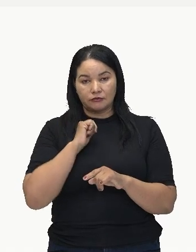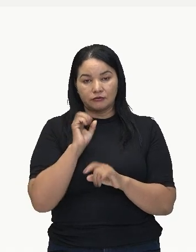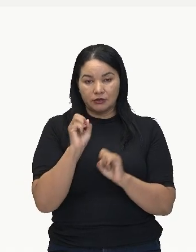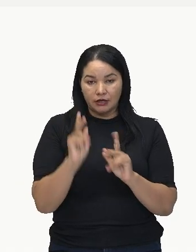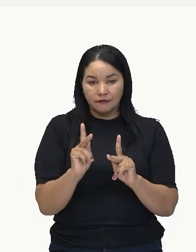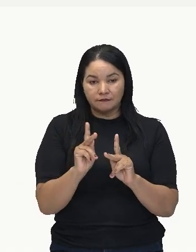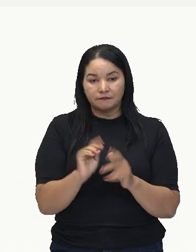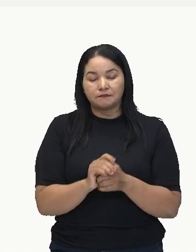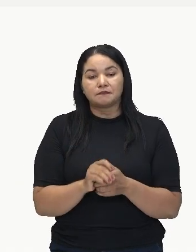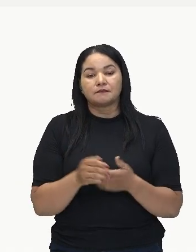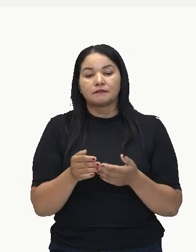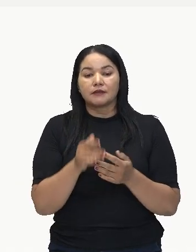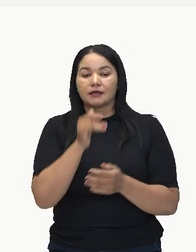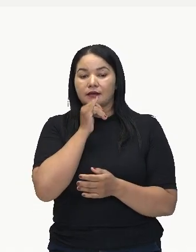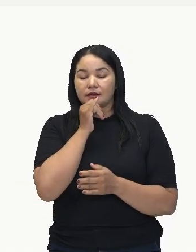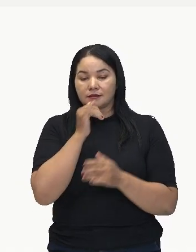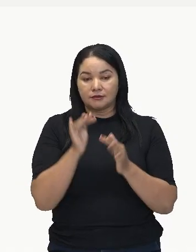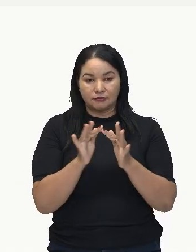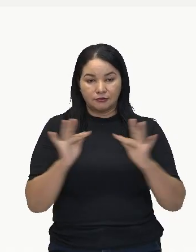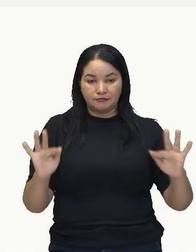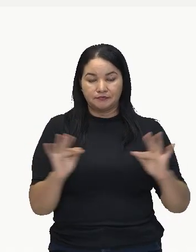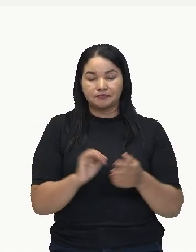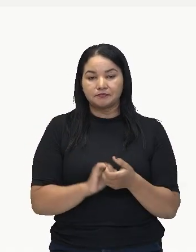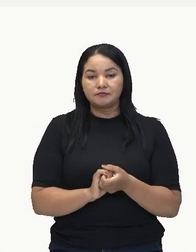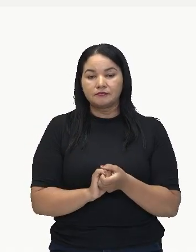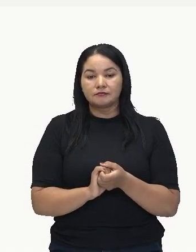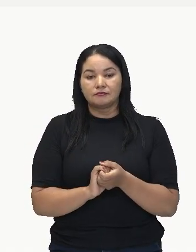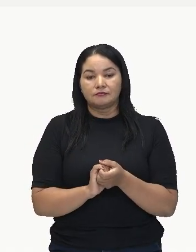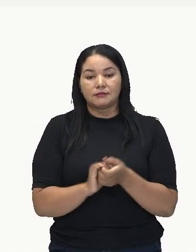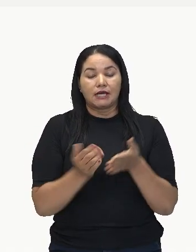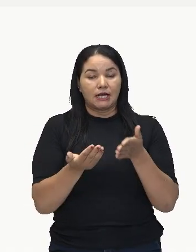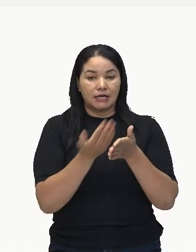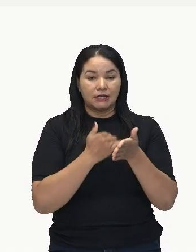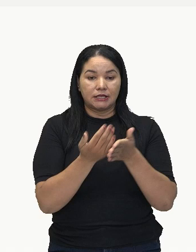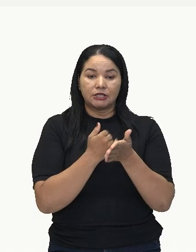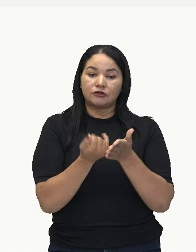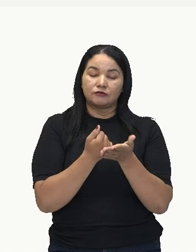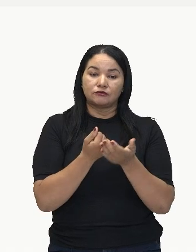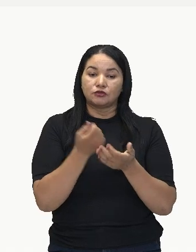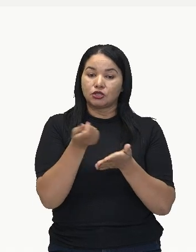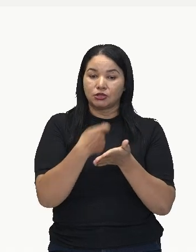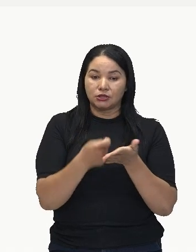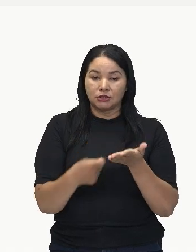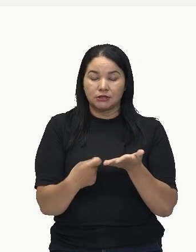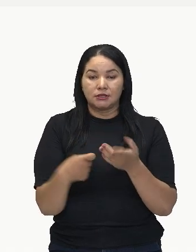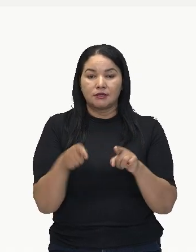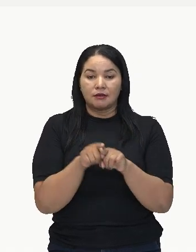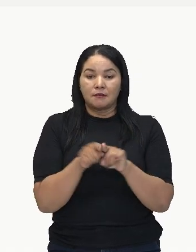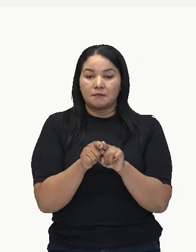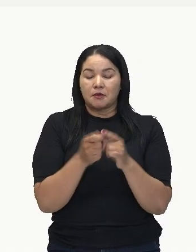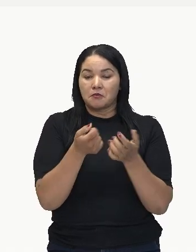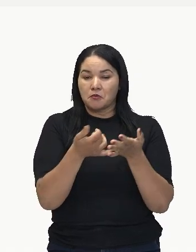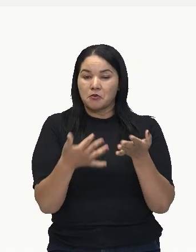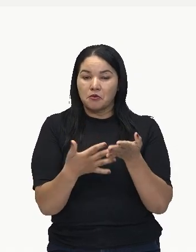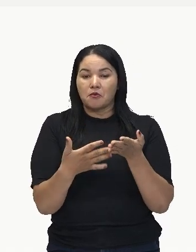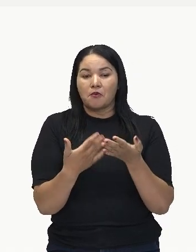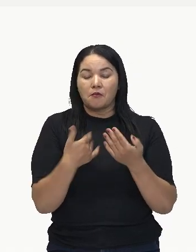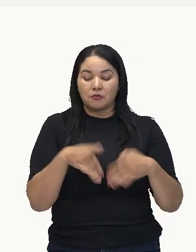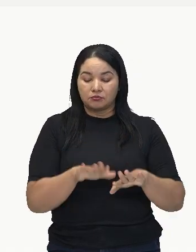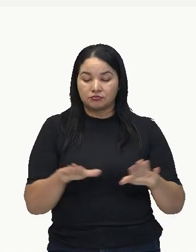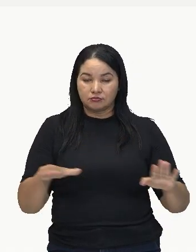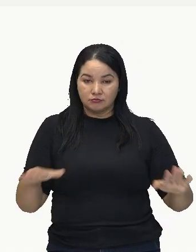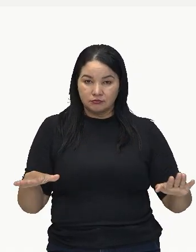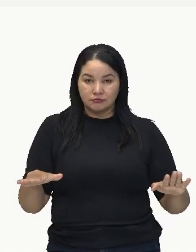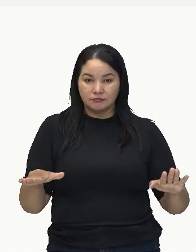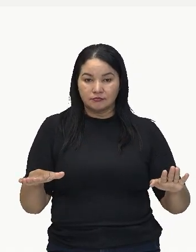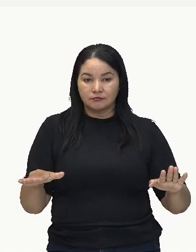melhor. Escribo livros e relatos para ninhos. Olha, ela está dizendo aqui, ela ou ele, né, está dizendo que escreve